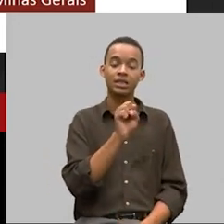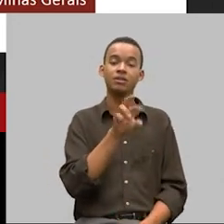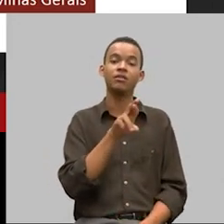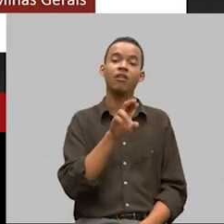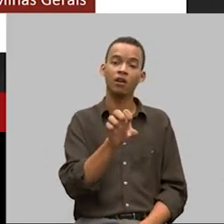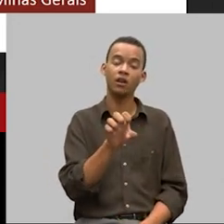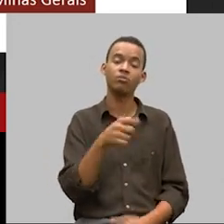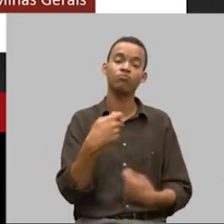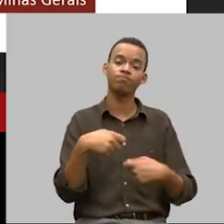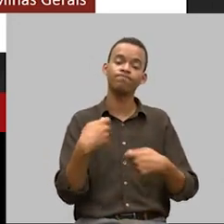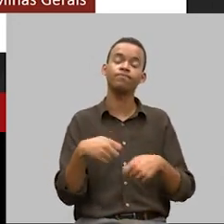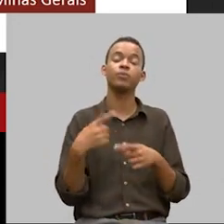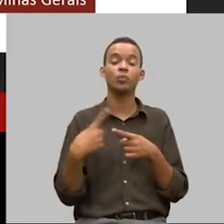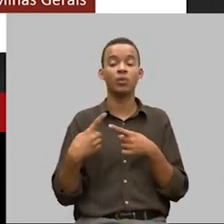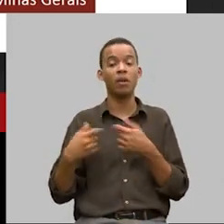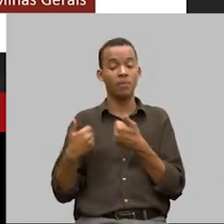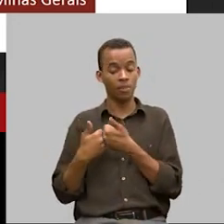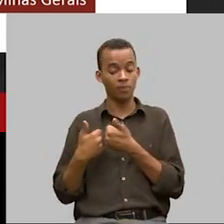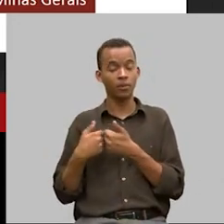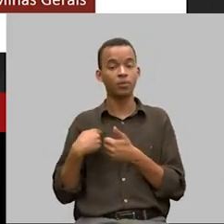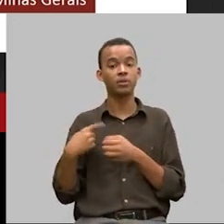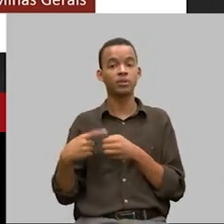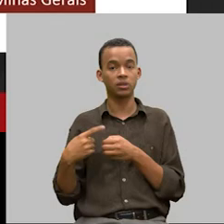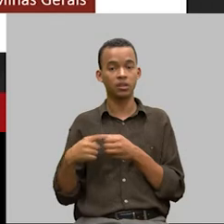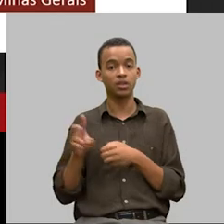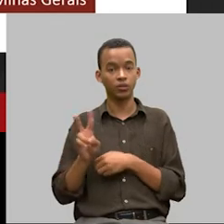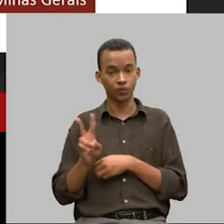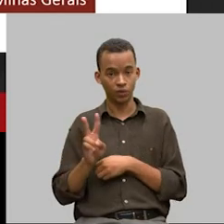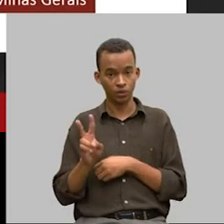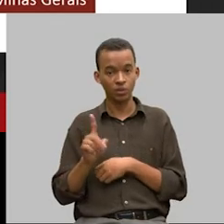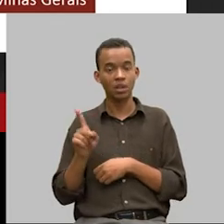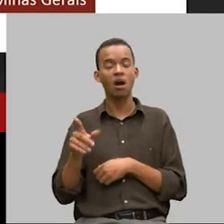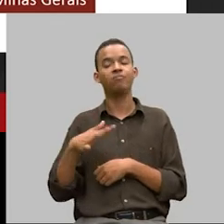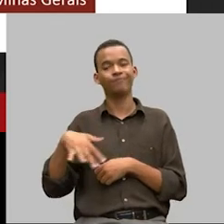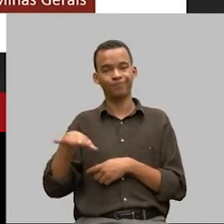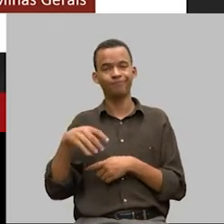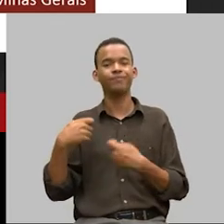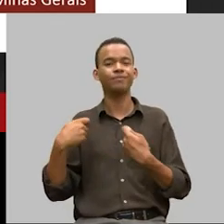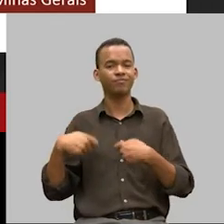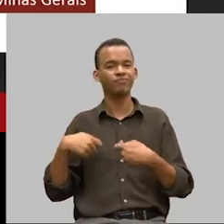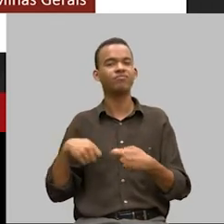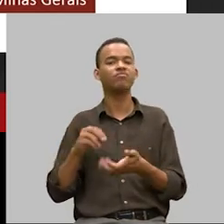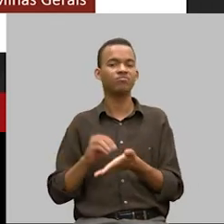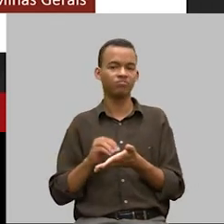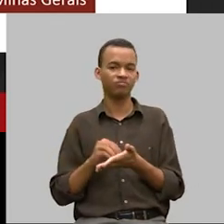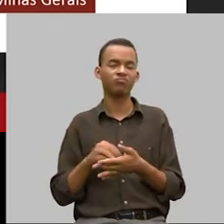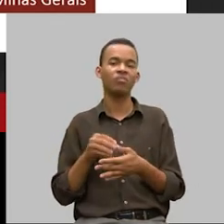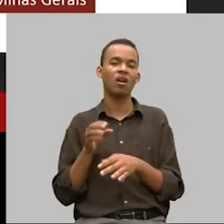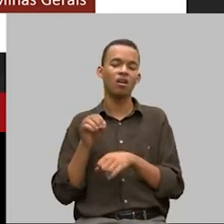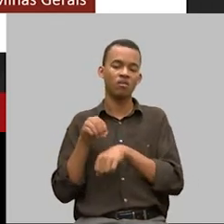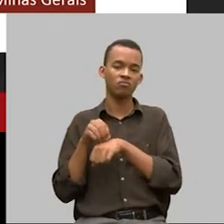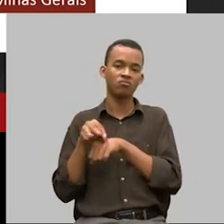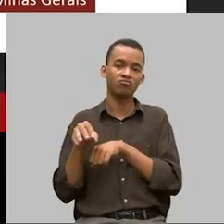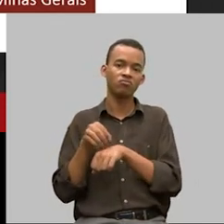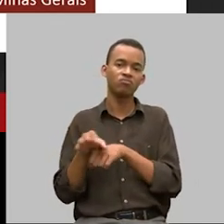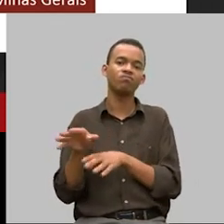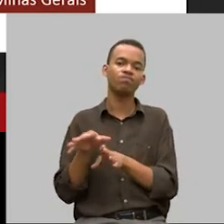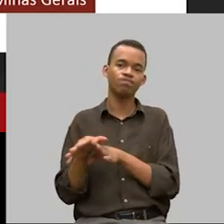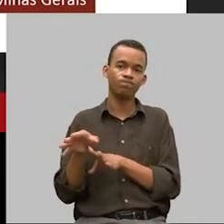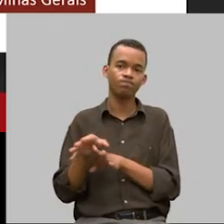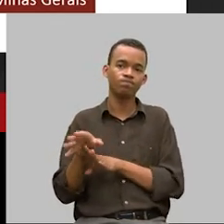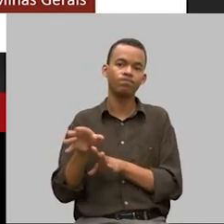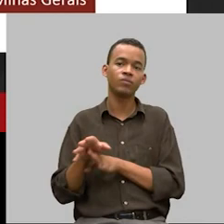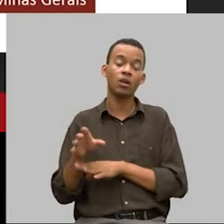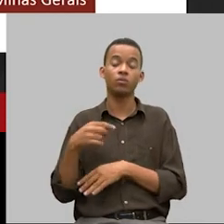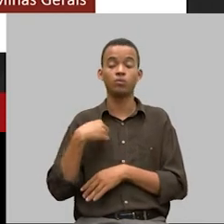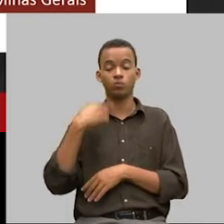Universidade Federal de Viçosa porque eu não posso generalizar para Minas Gerais tá então falta algumas ações articuladas né e